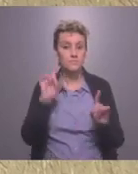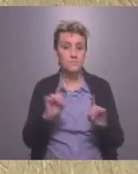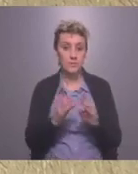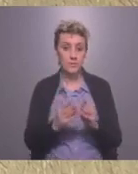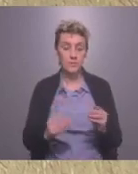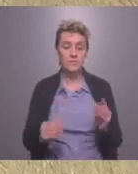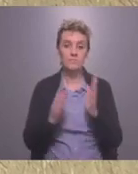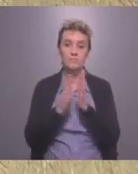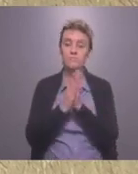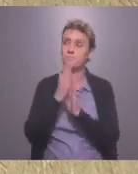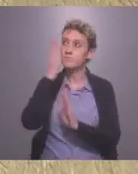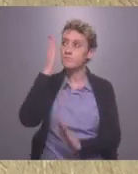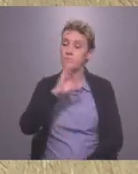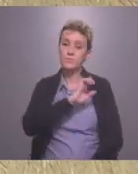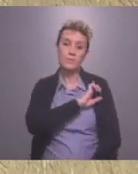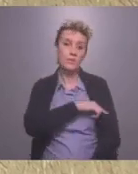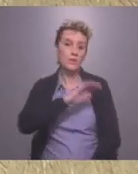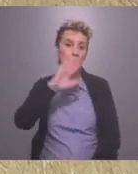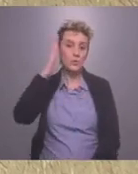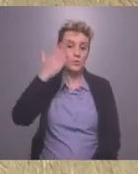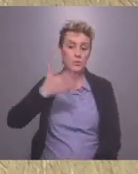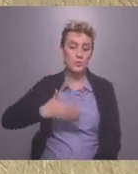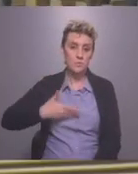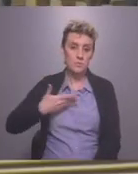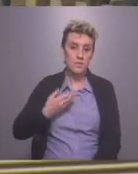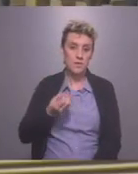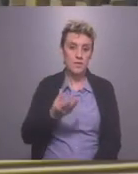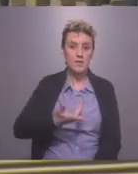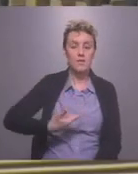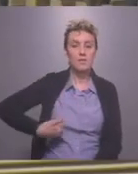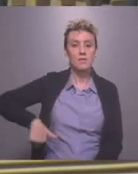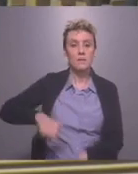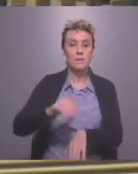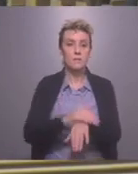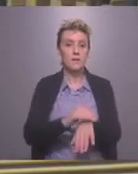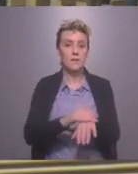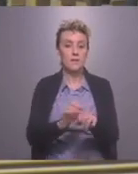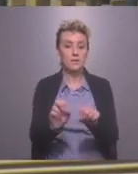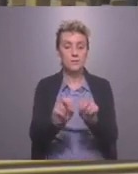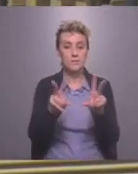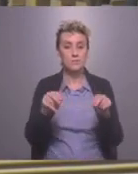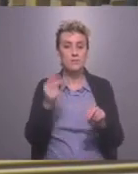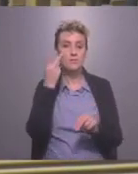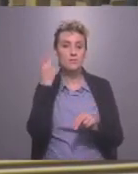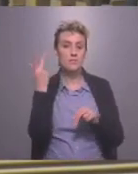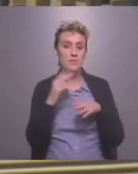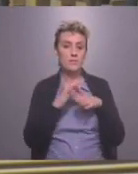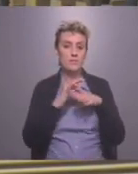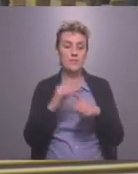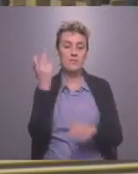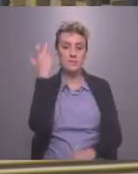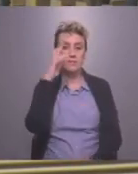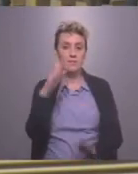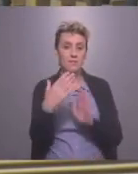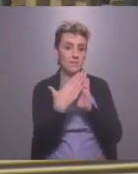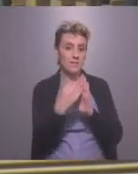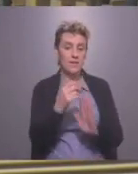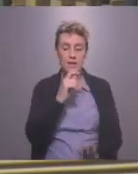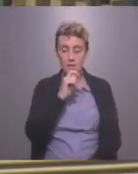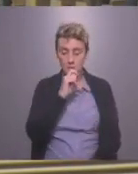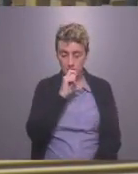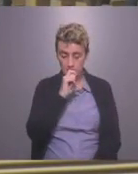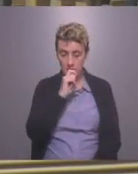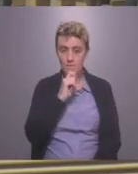Deus Todo-Poderoso, tenha compaixão de nós, perdoe os nossos pecados e nos conduza à vida eterna. Amém.